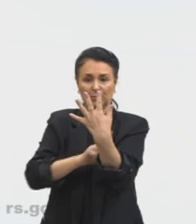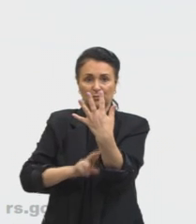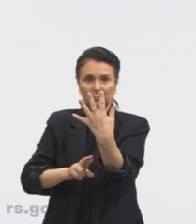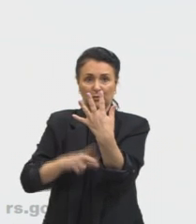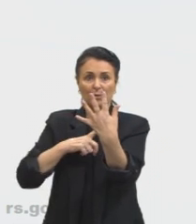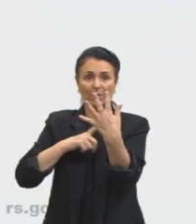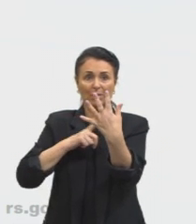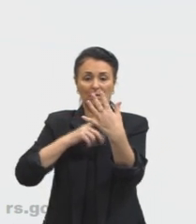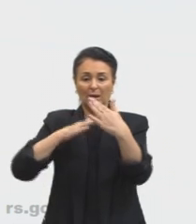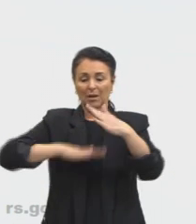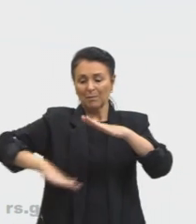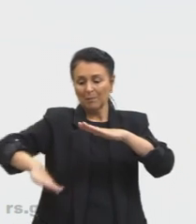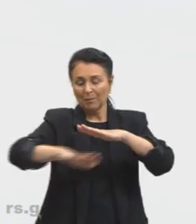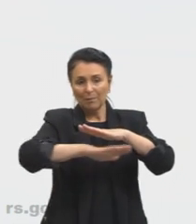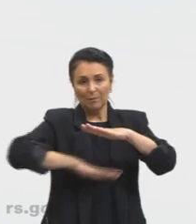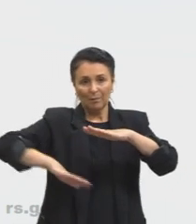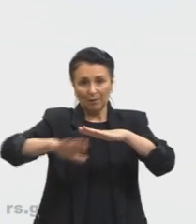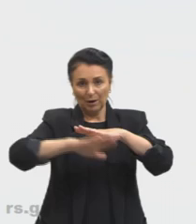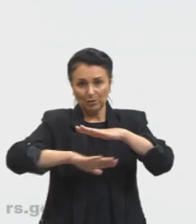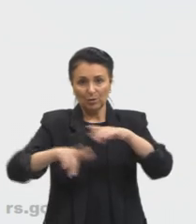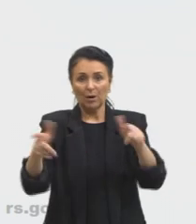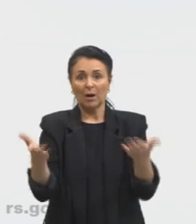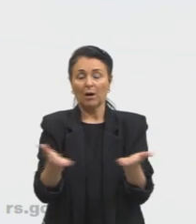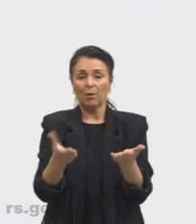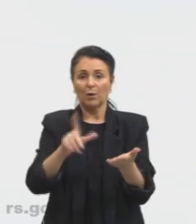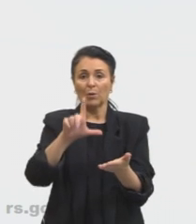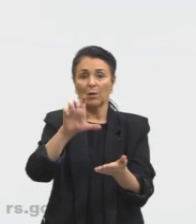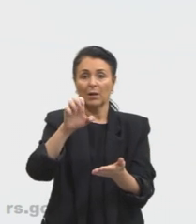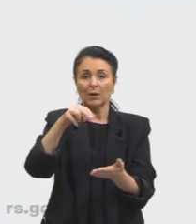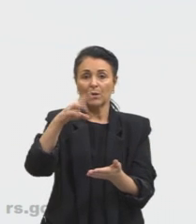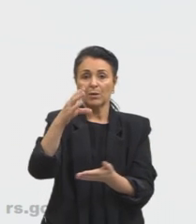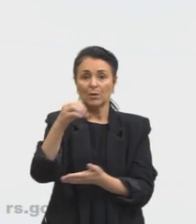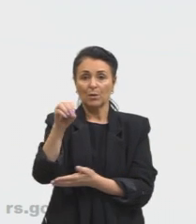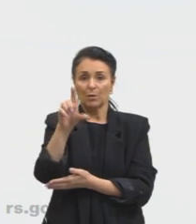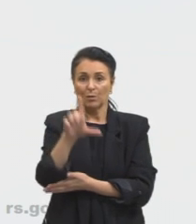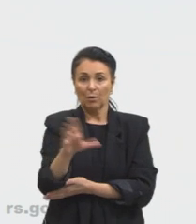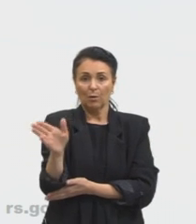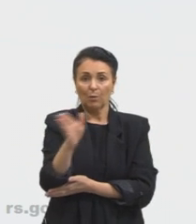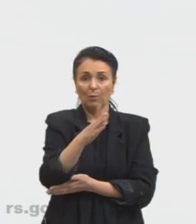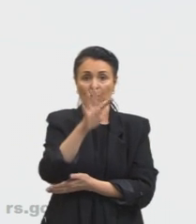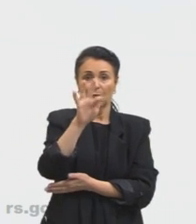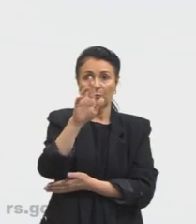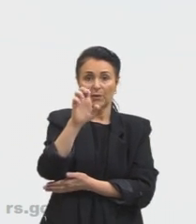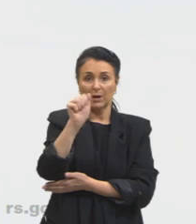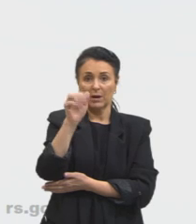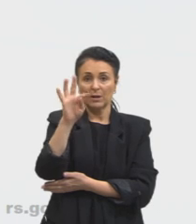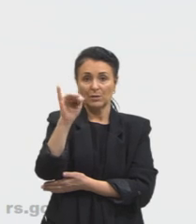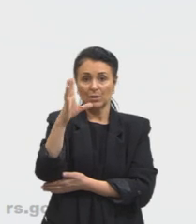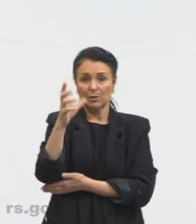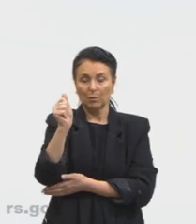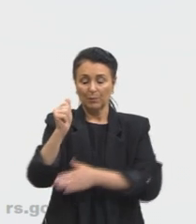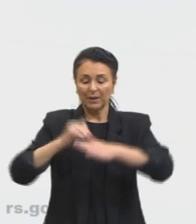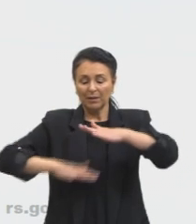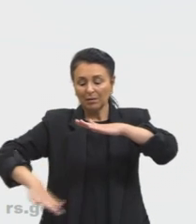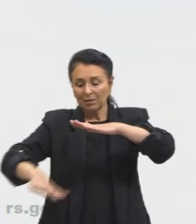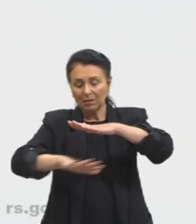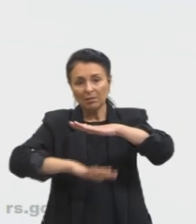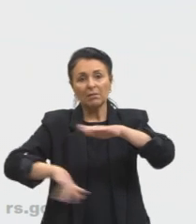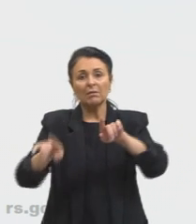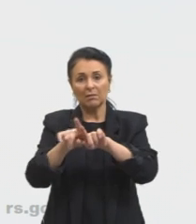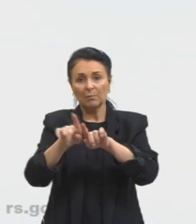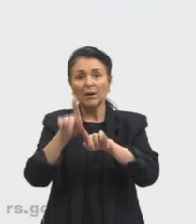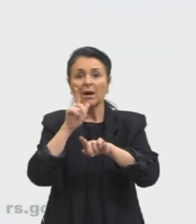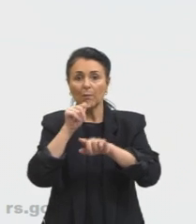né Vamos ter um reservatório dessa água já o lençol freático corresponde é só uma reserva de água o Terrâneo né